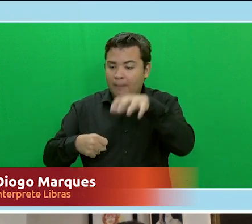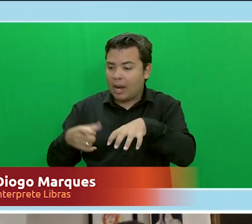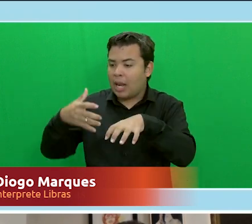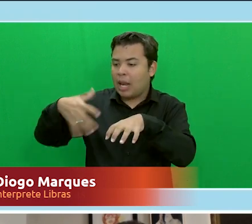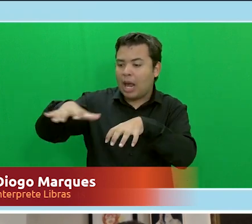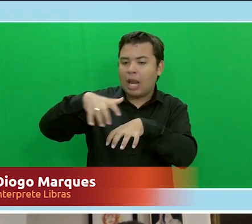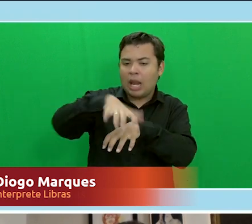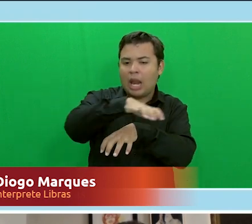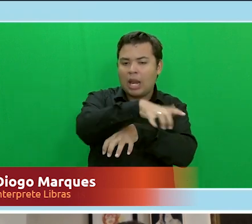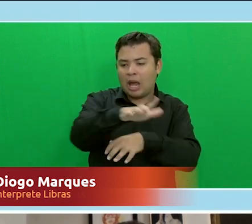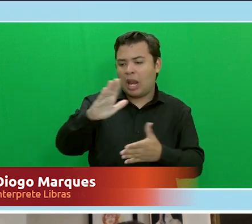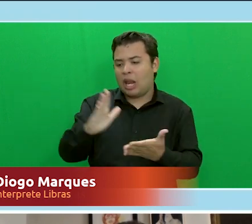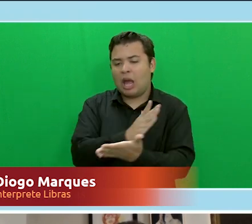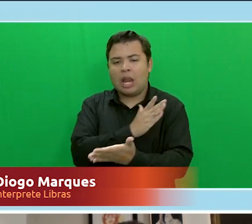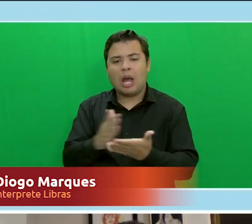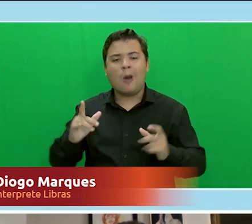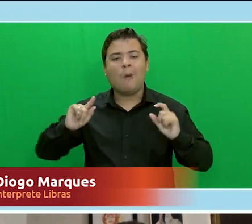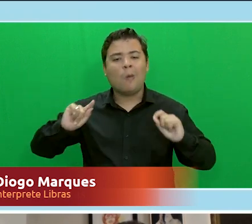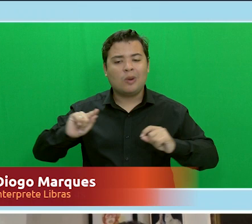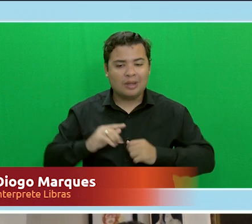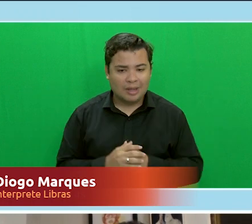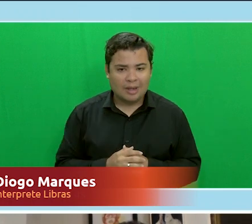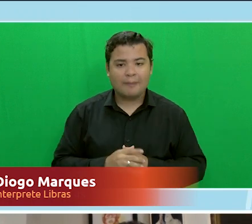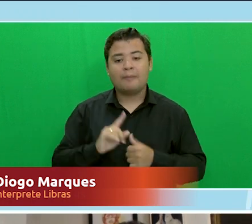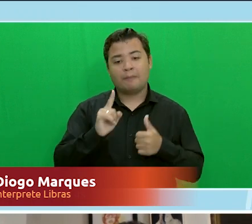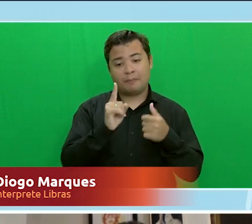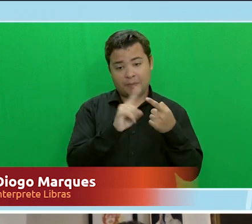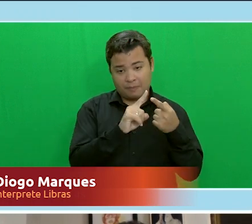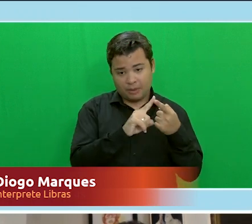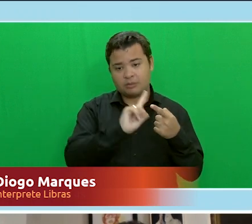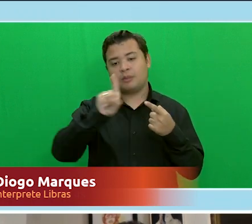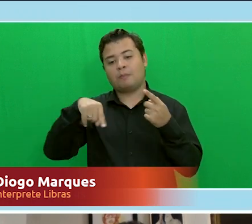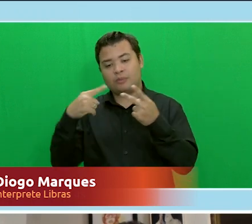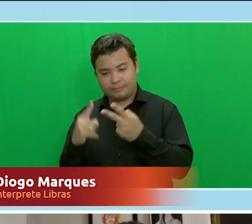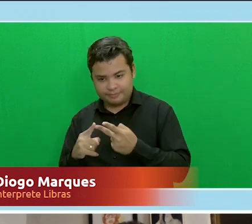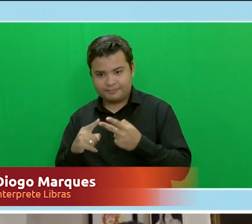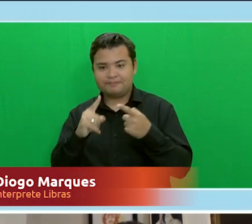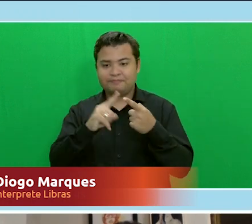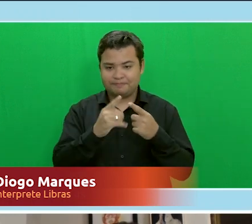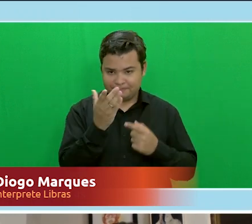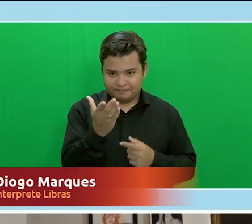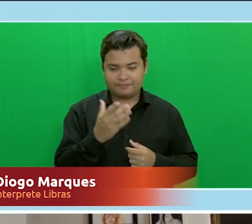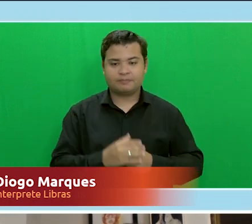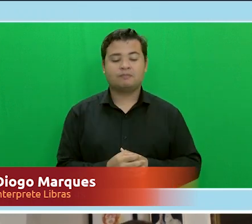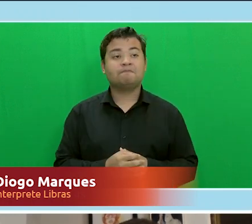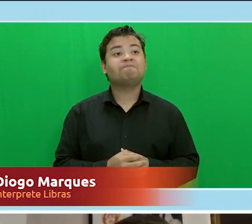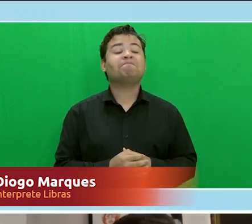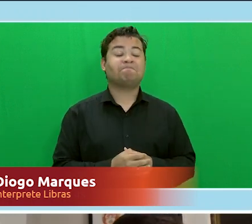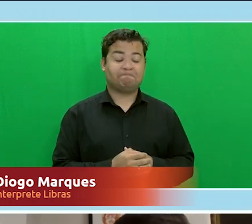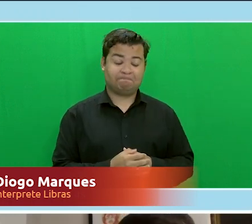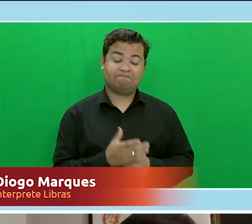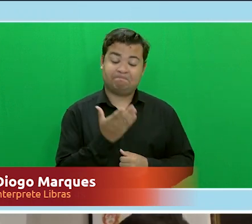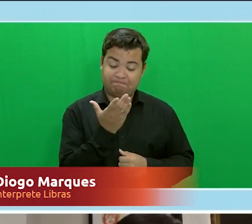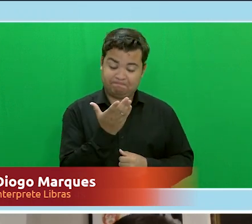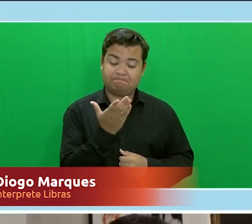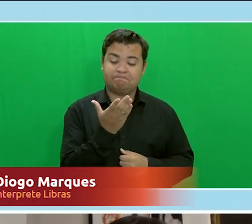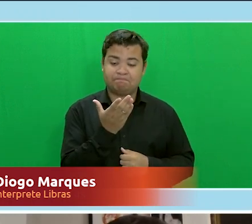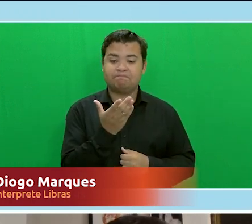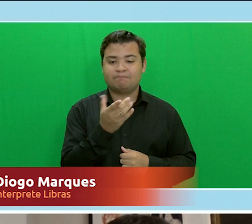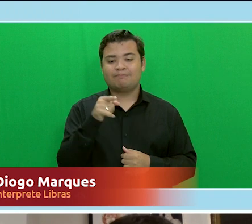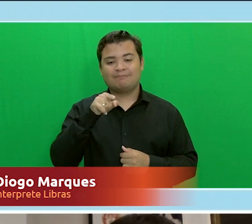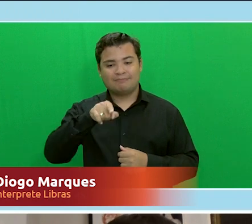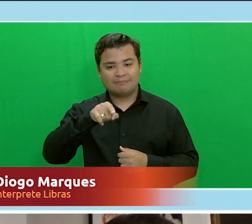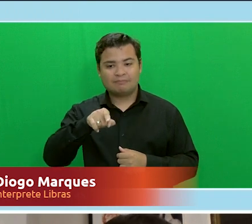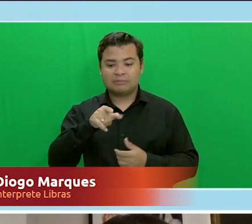segregação socioespacial? Vou começar pela professora Márcia, depois passo para o professor João de Deus. Olha só,